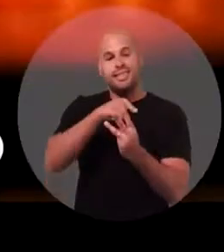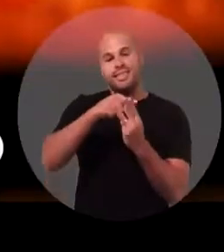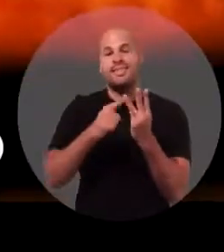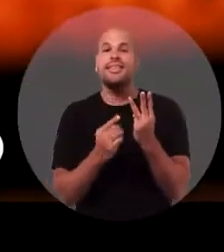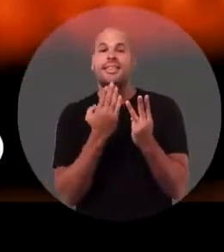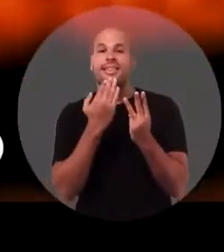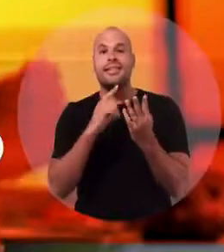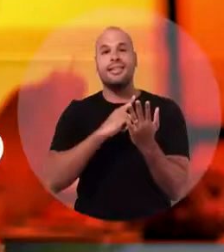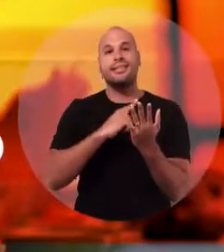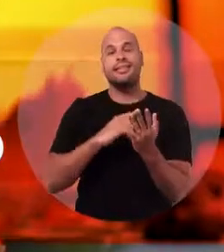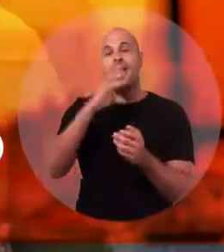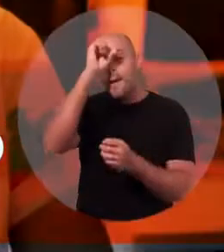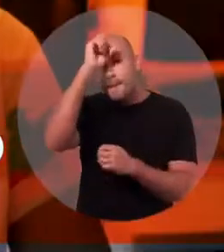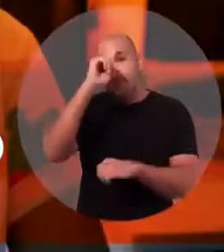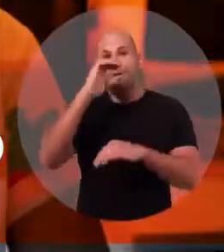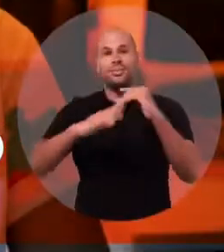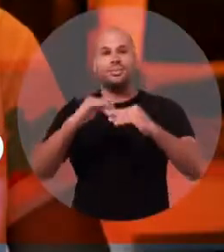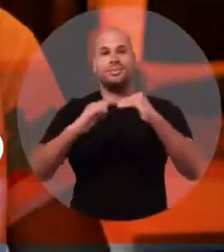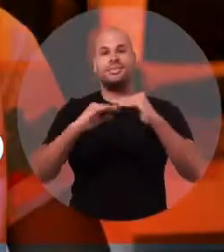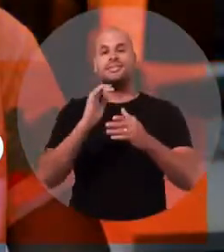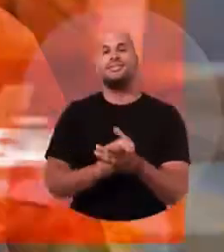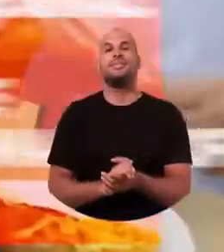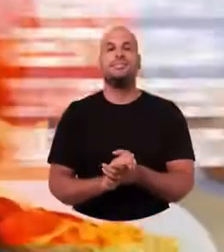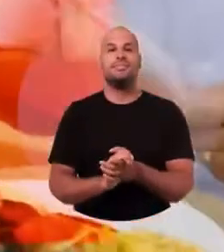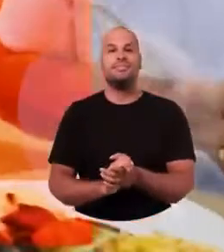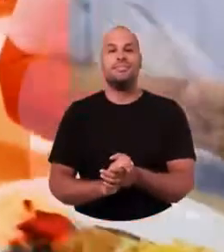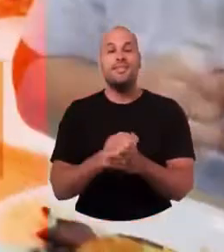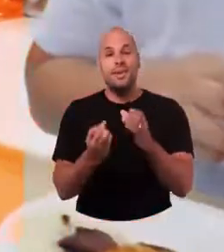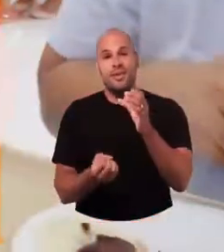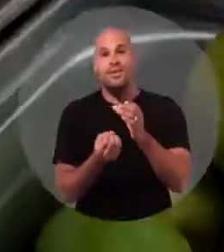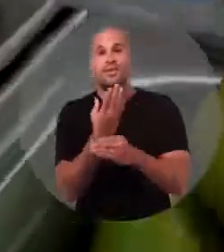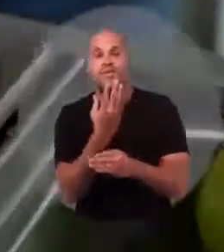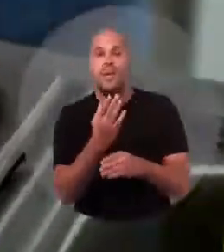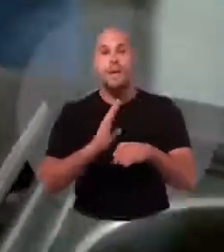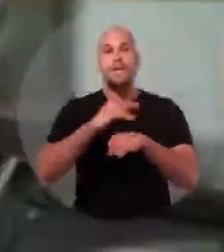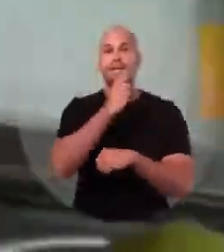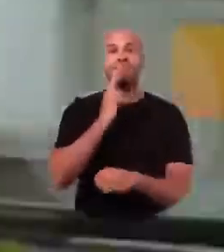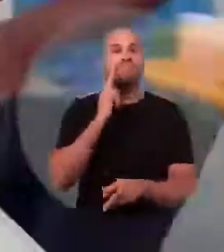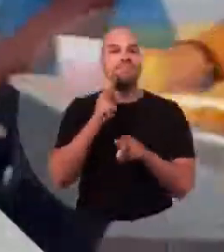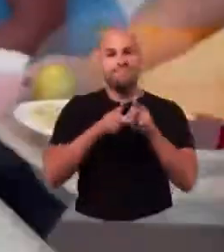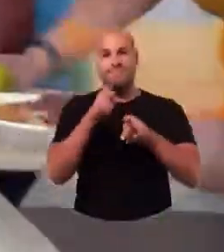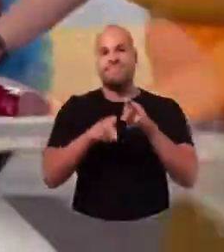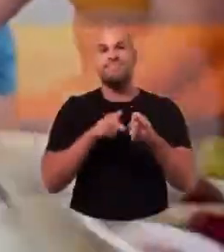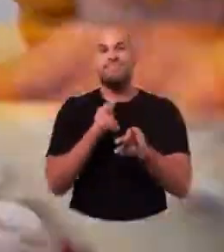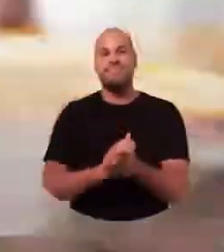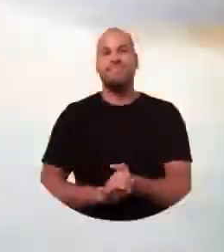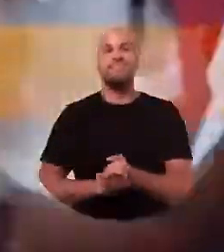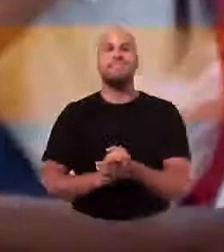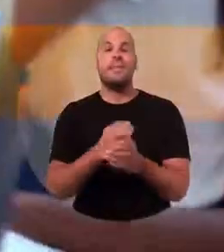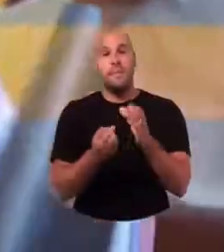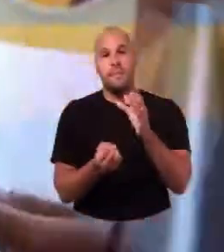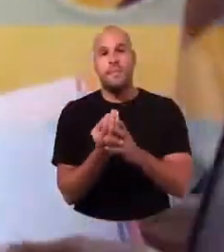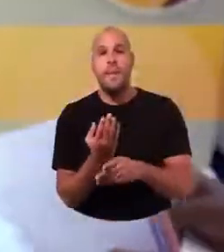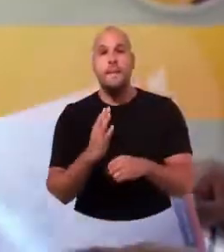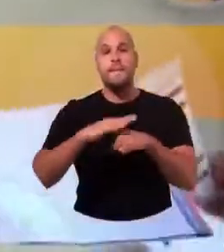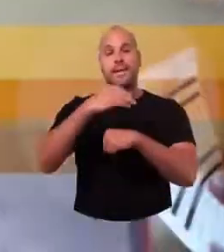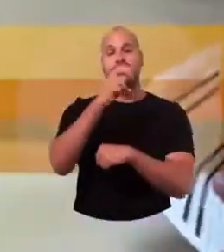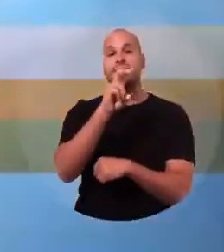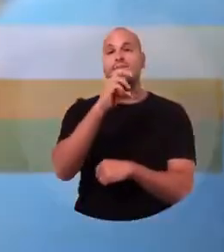faz 3 refeições e aprende uma profissão. Brandão vai inaugurar mais restaurantes populares e